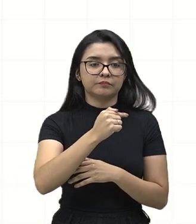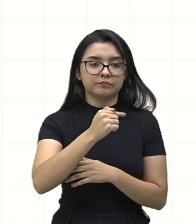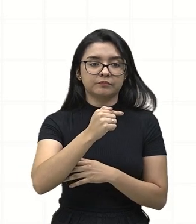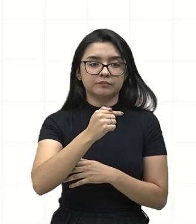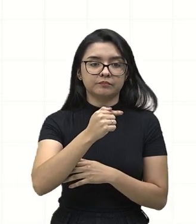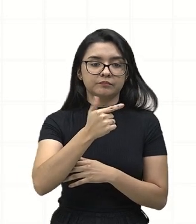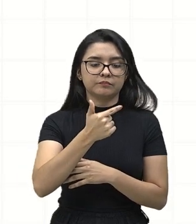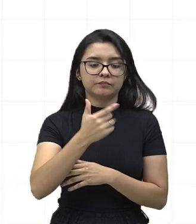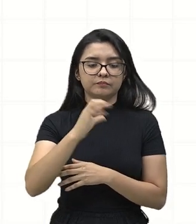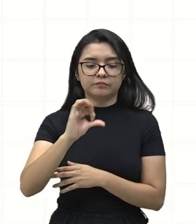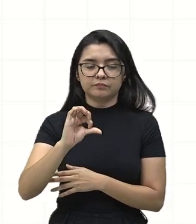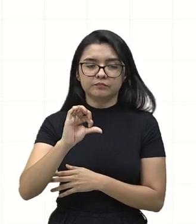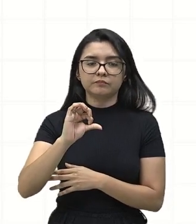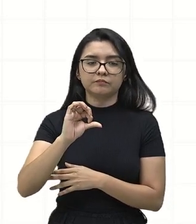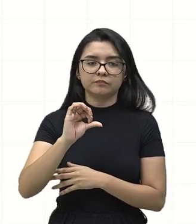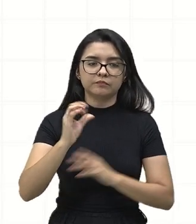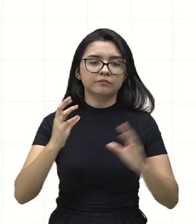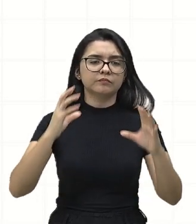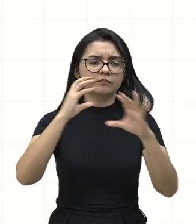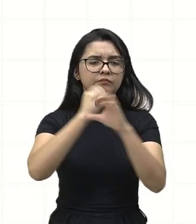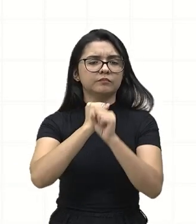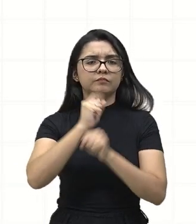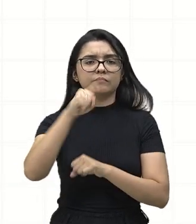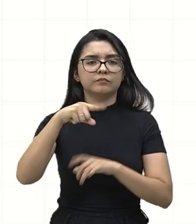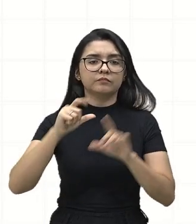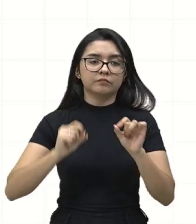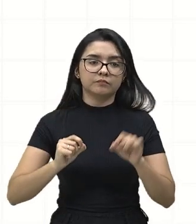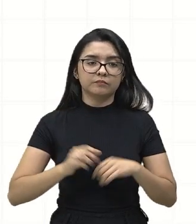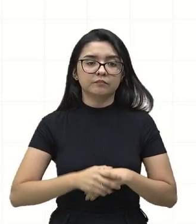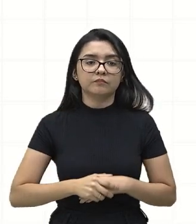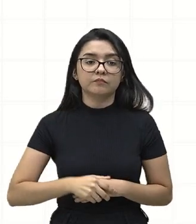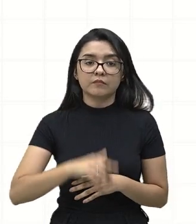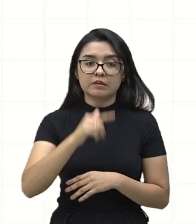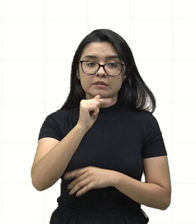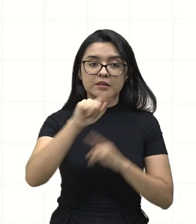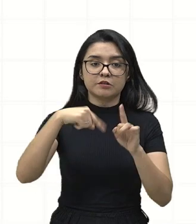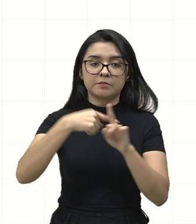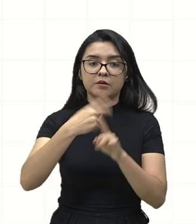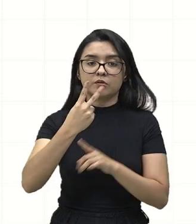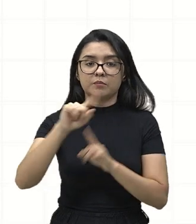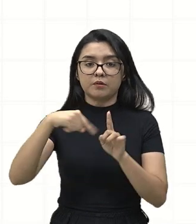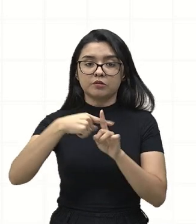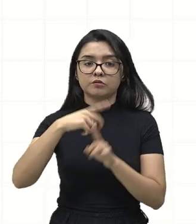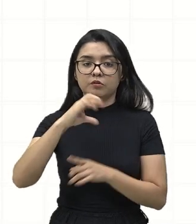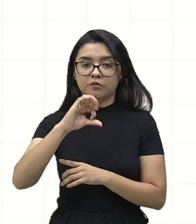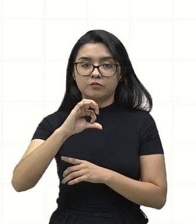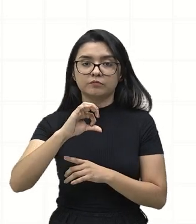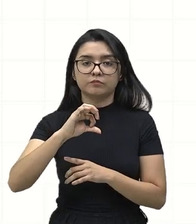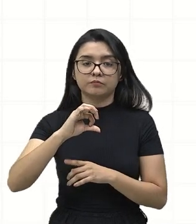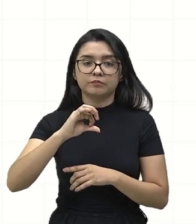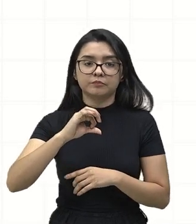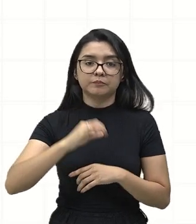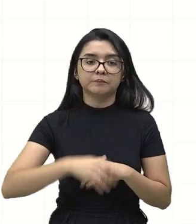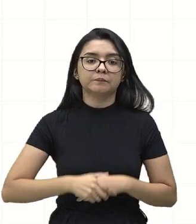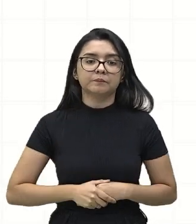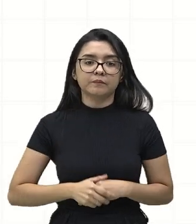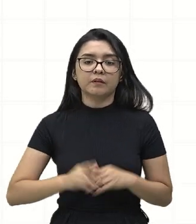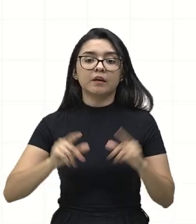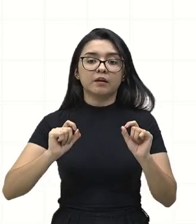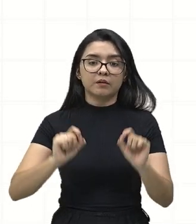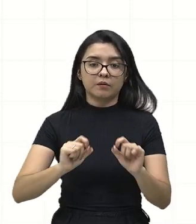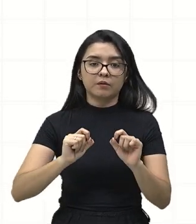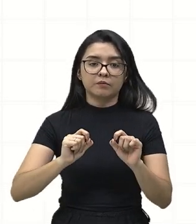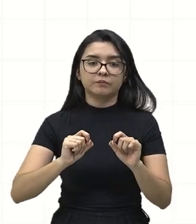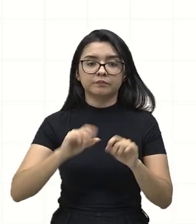729. A soma dos seus algarismos vão ser 7 mais 2 mais 9. 7 mais 2, 9. 9